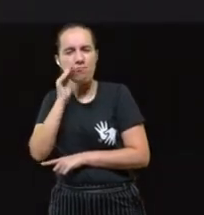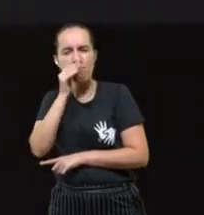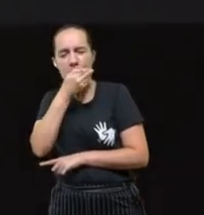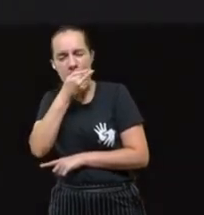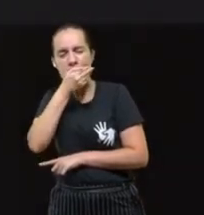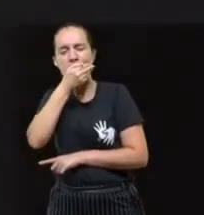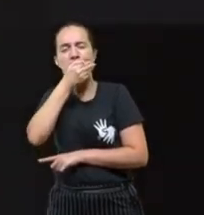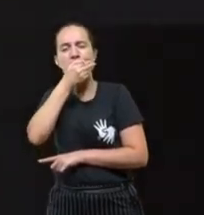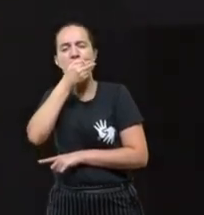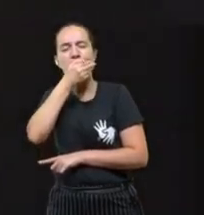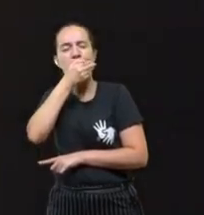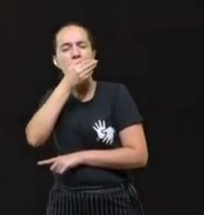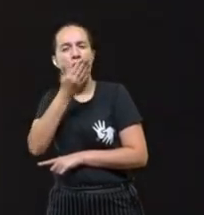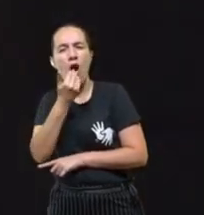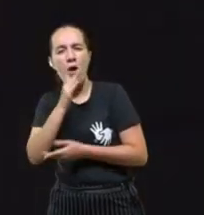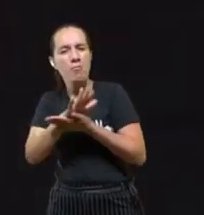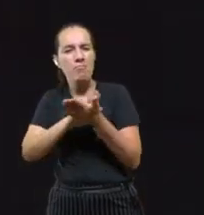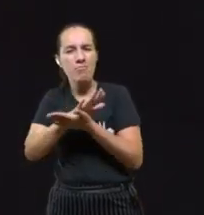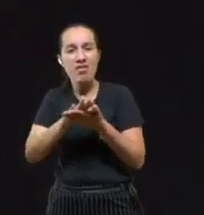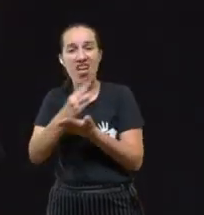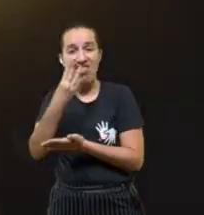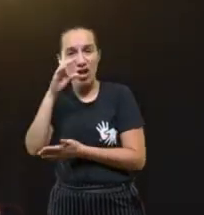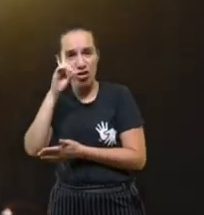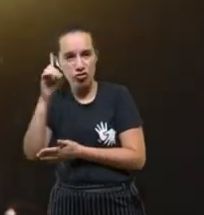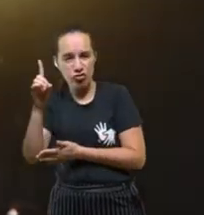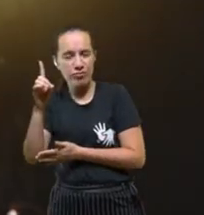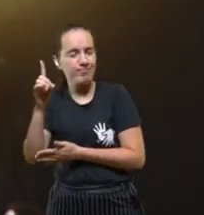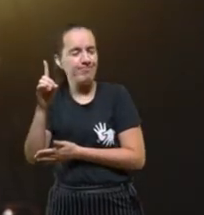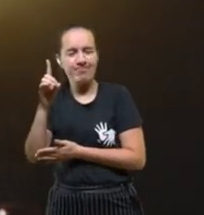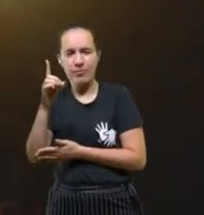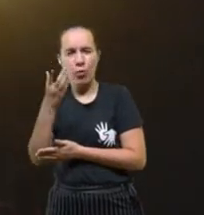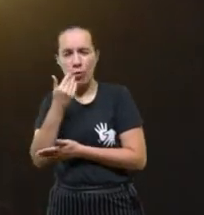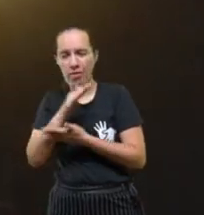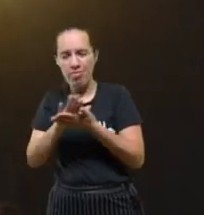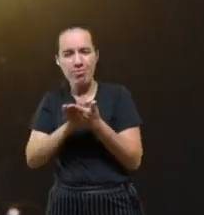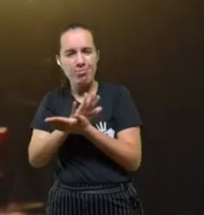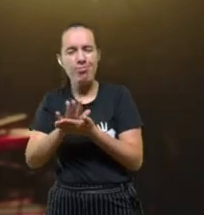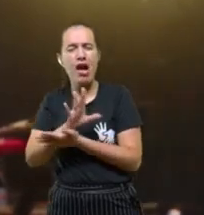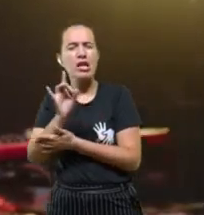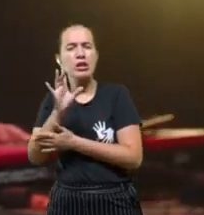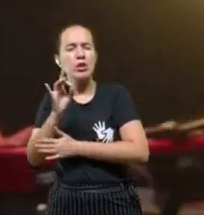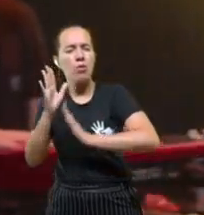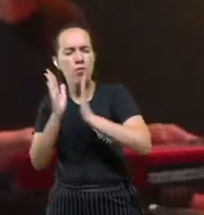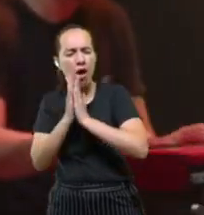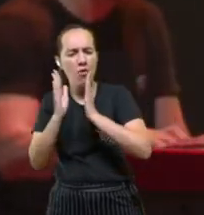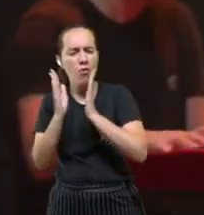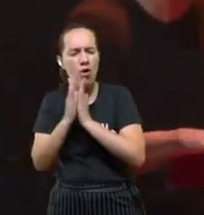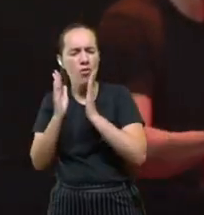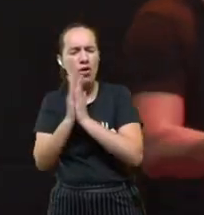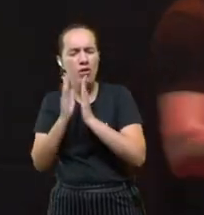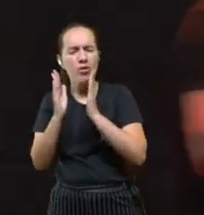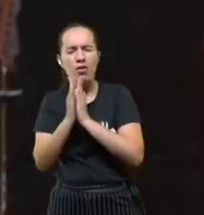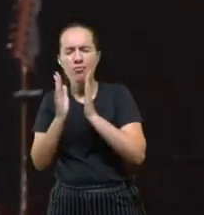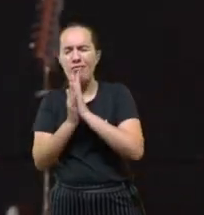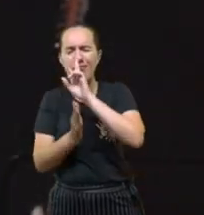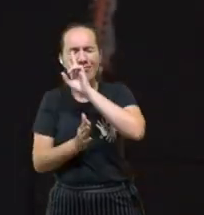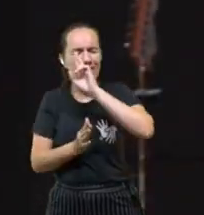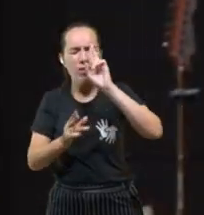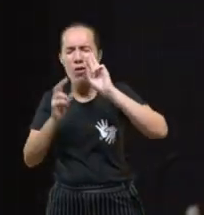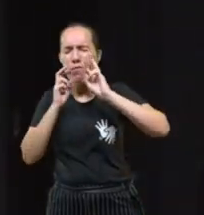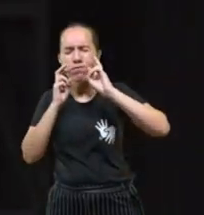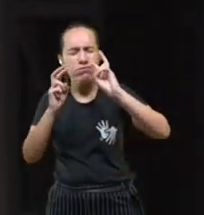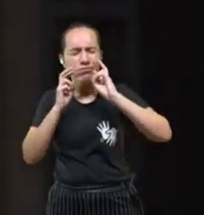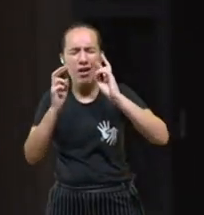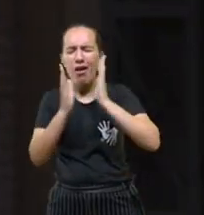3 dias só diante do Senhor, orando e tudo em jejum. E eu estava clamando ao Senhor: